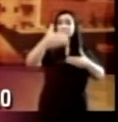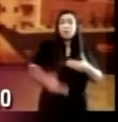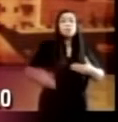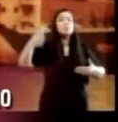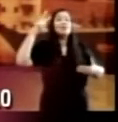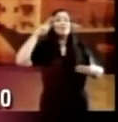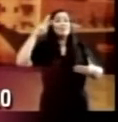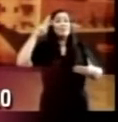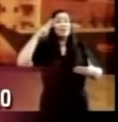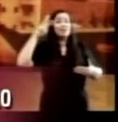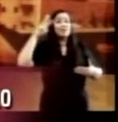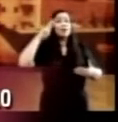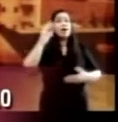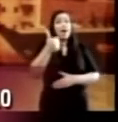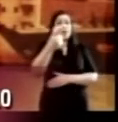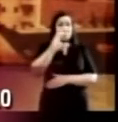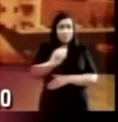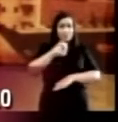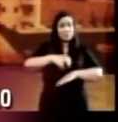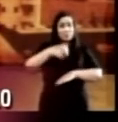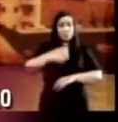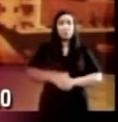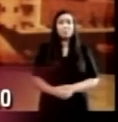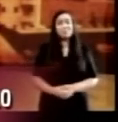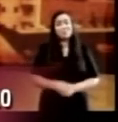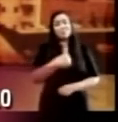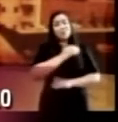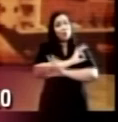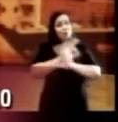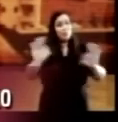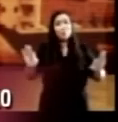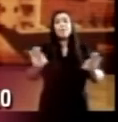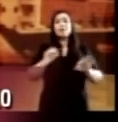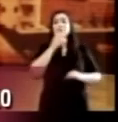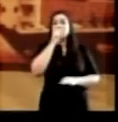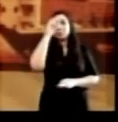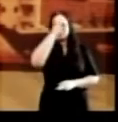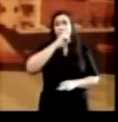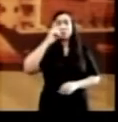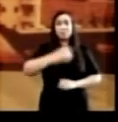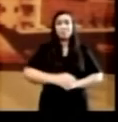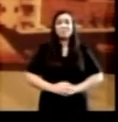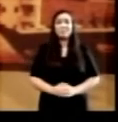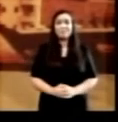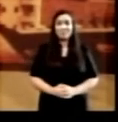próxima terça-feira, às 10 da manhã. Um ótimo fim de semana a todos.